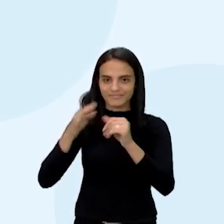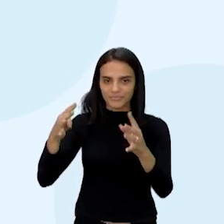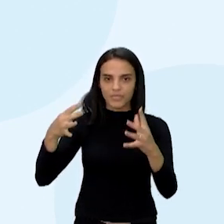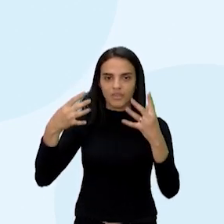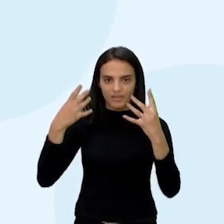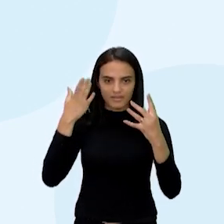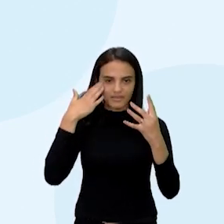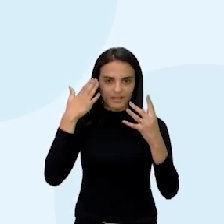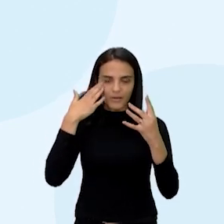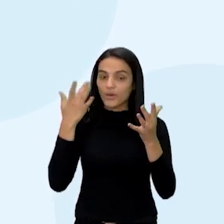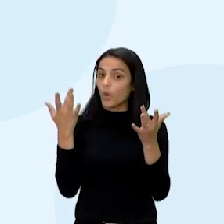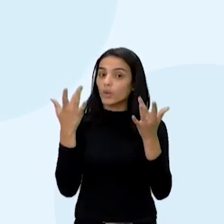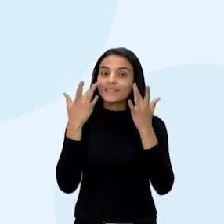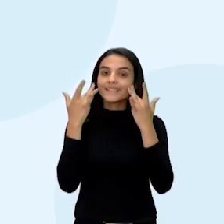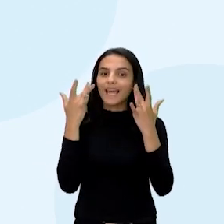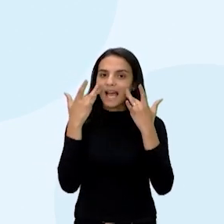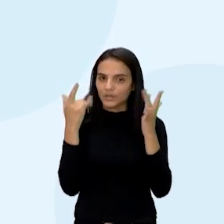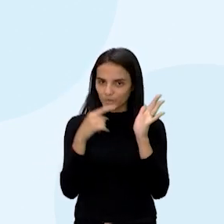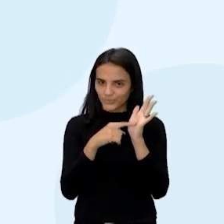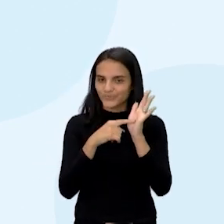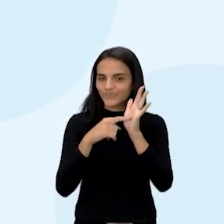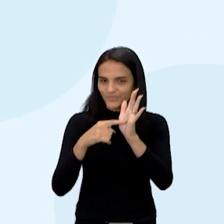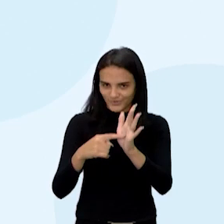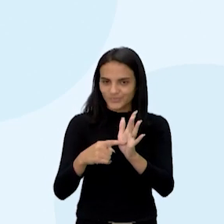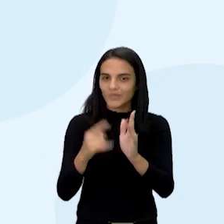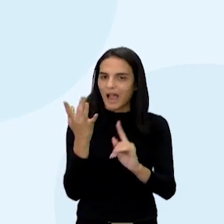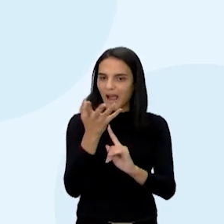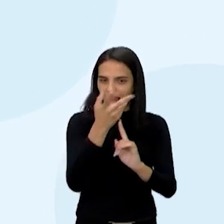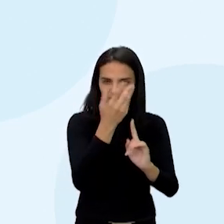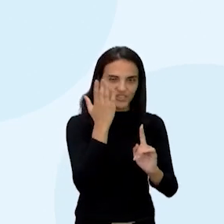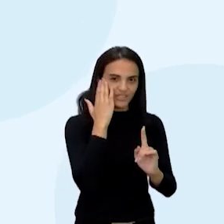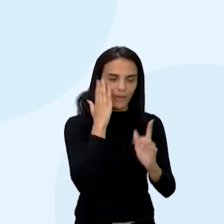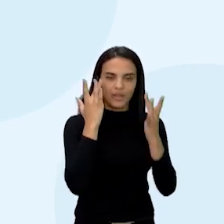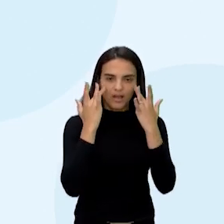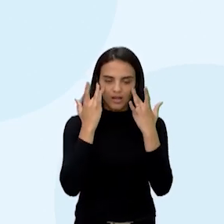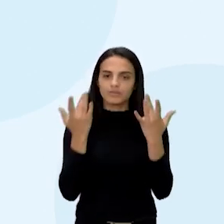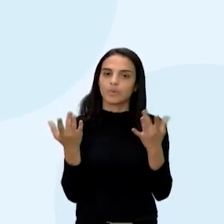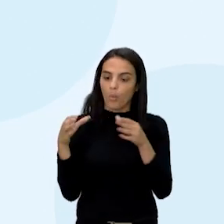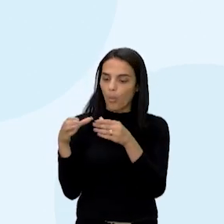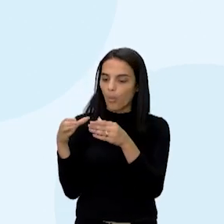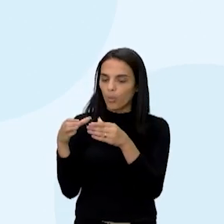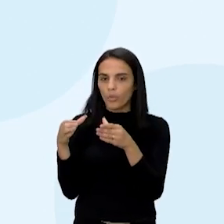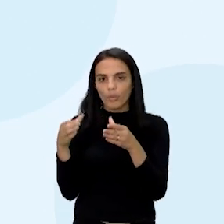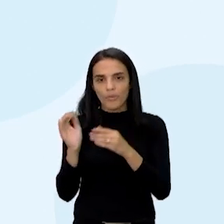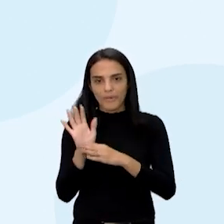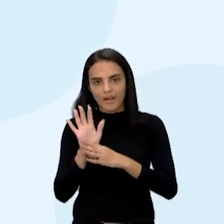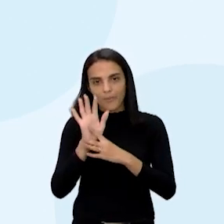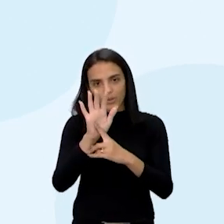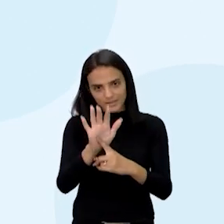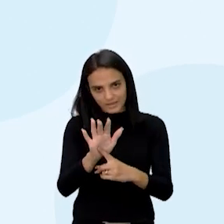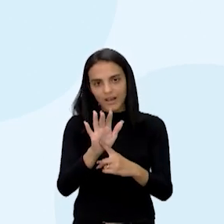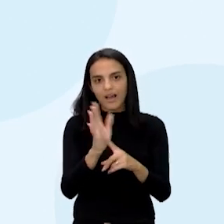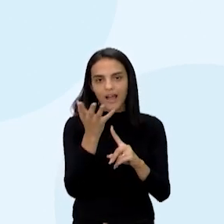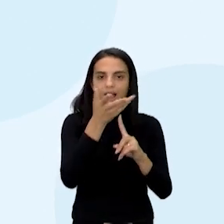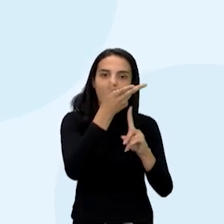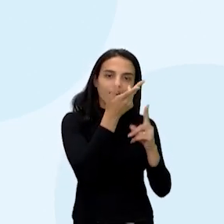uma peça de teatro, né? A gente recebe ali um grupo para fazer uma peça de teatro na escola, a gente recebe um profissional para fazer